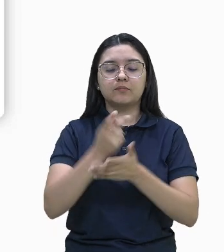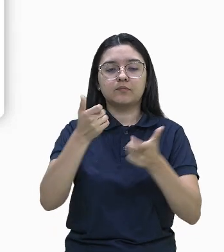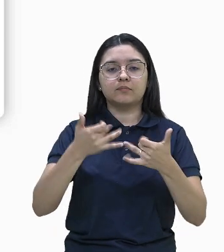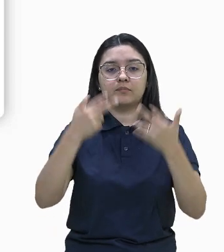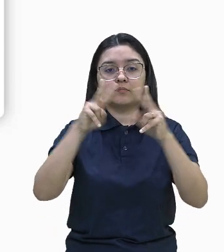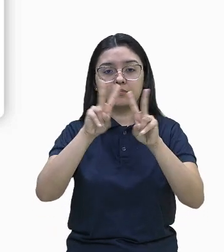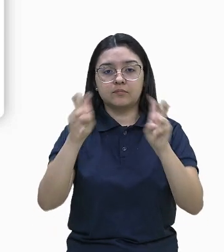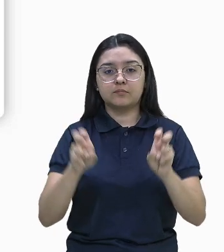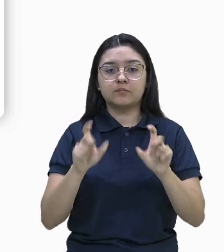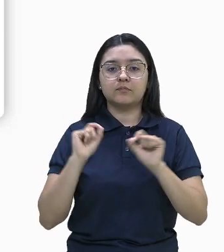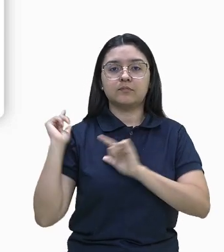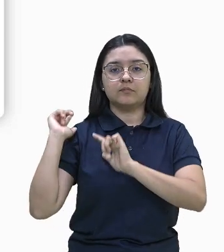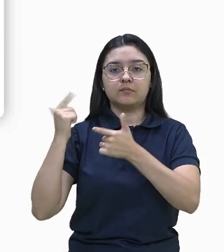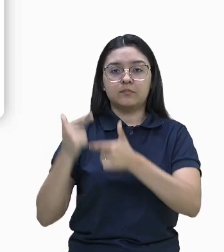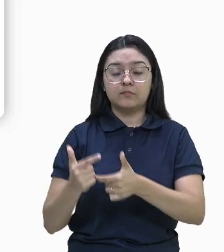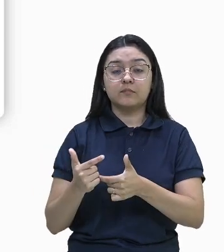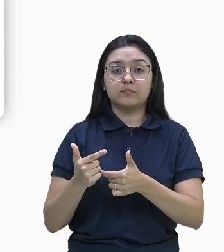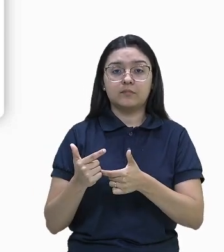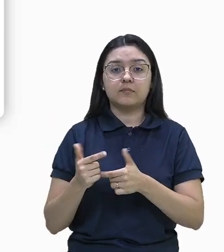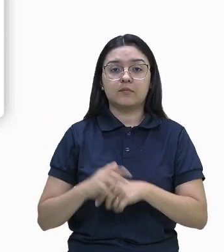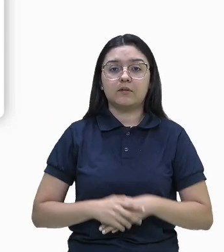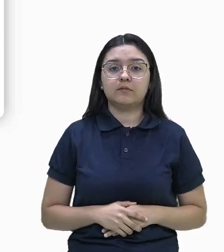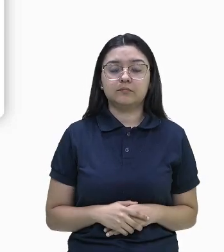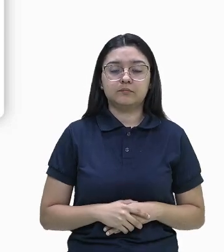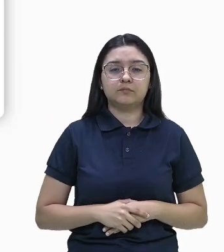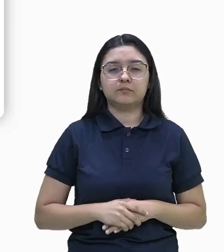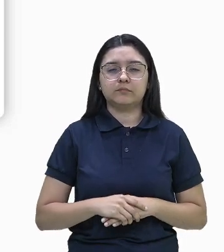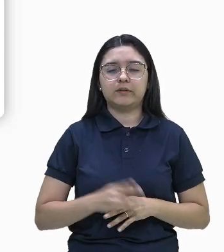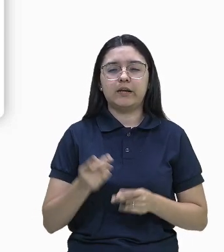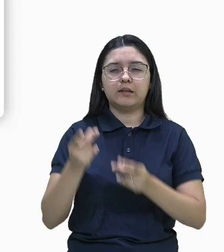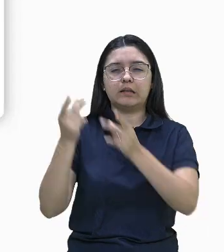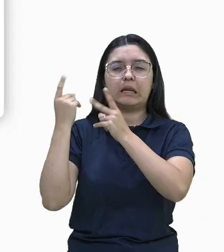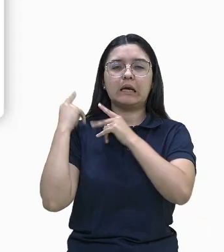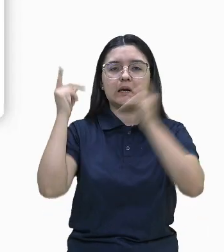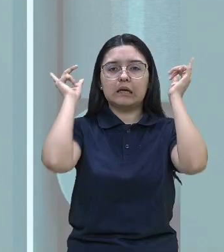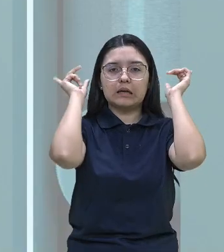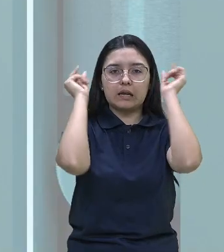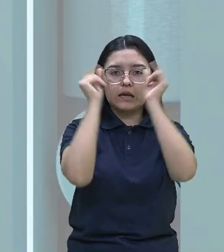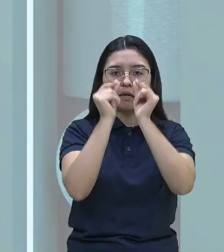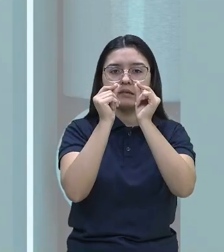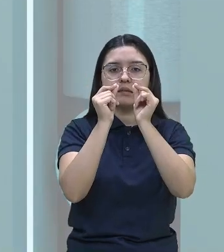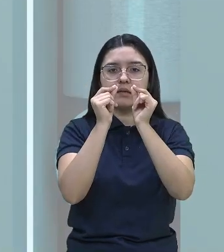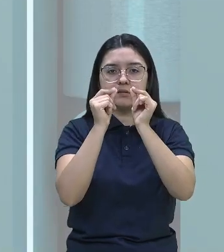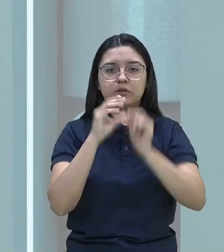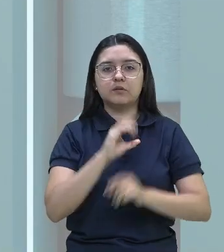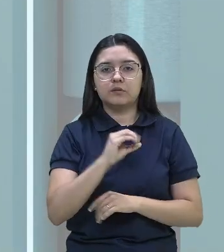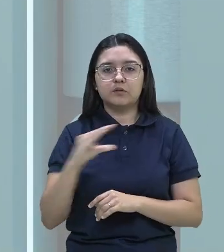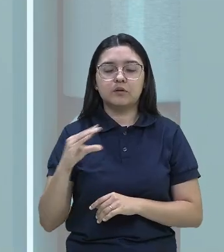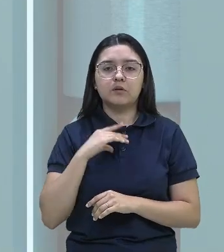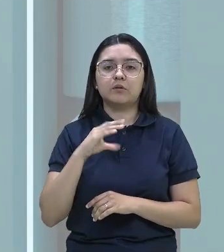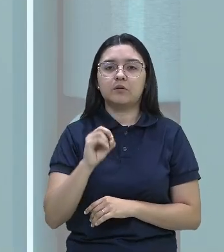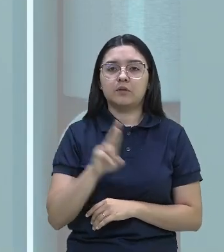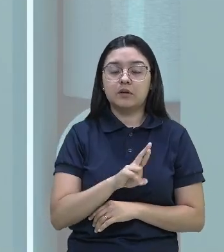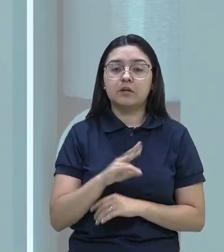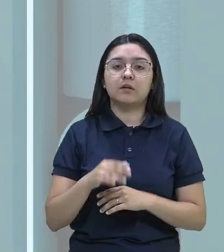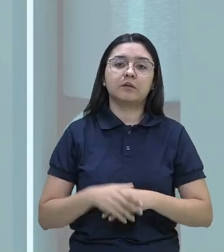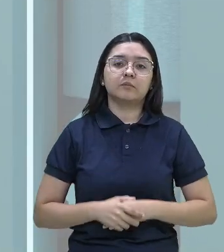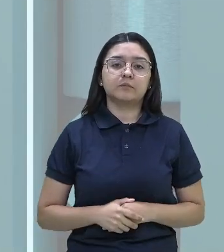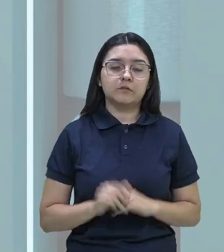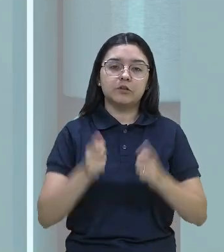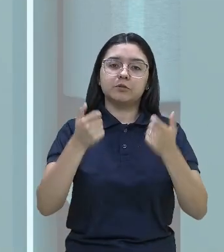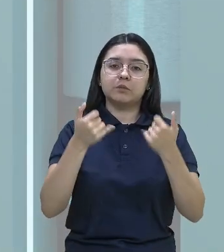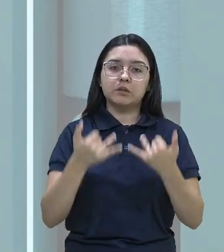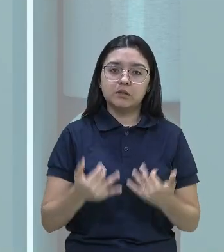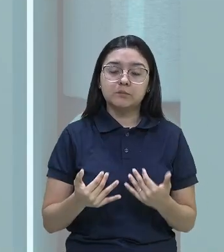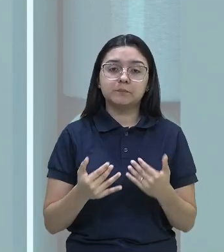do teatro tradicional, né, desde a Grécia, vem assim do ocidental, do oriental que nós estamos